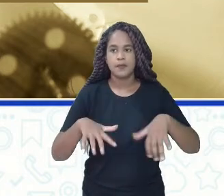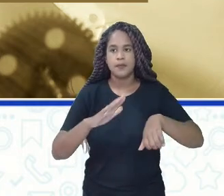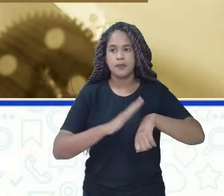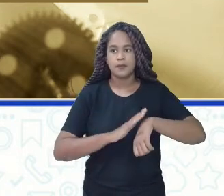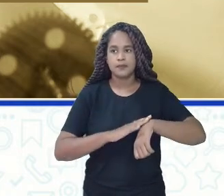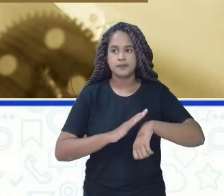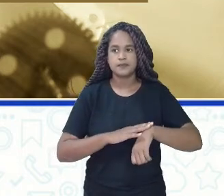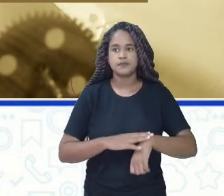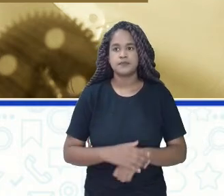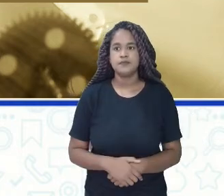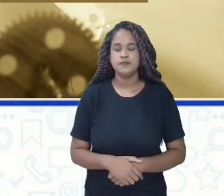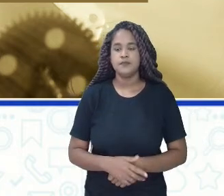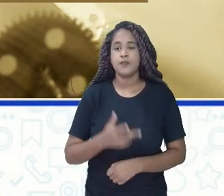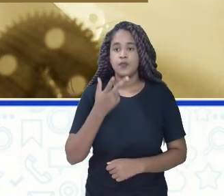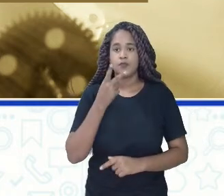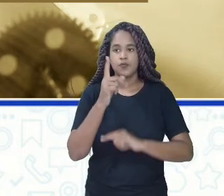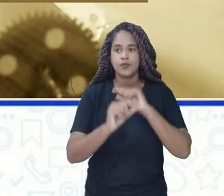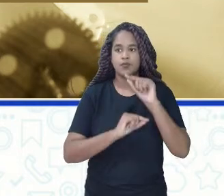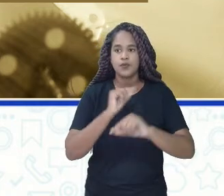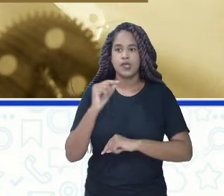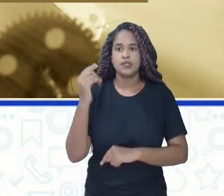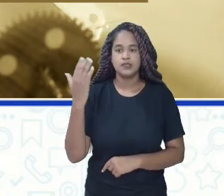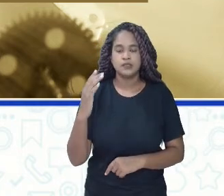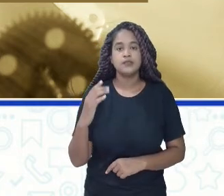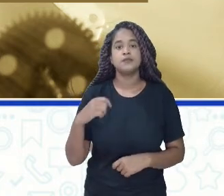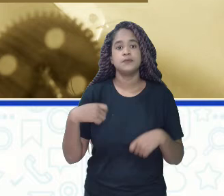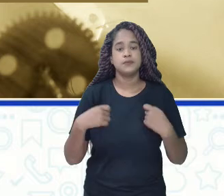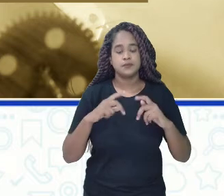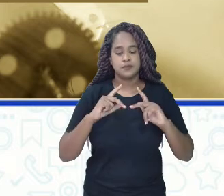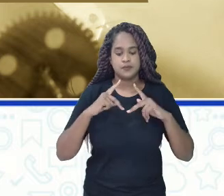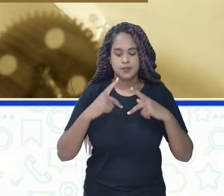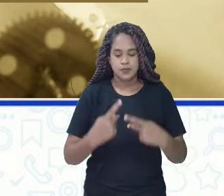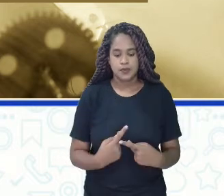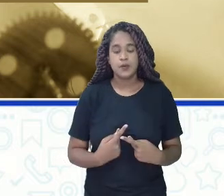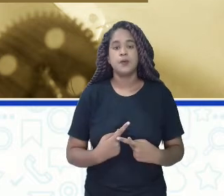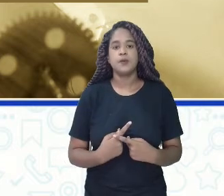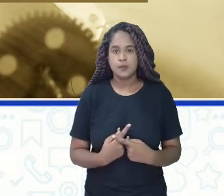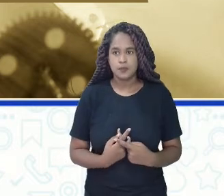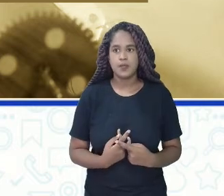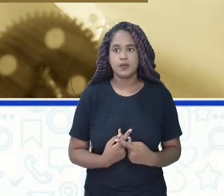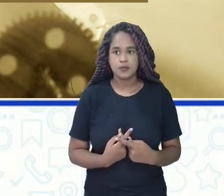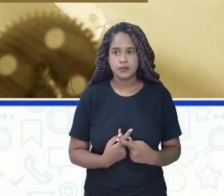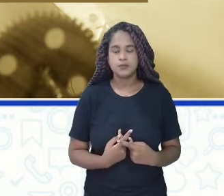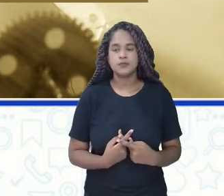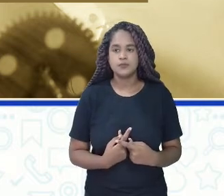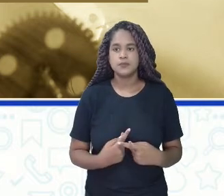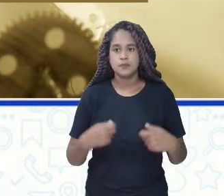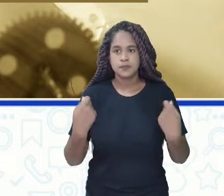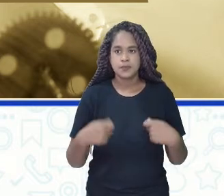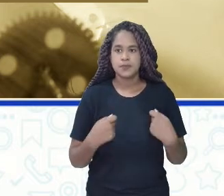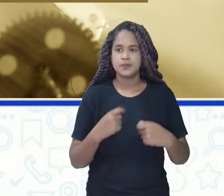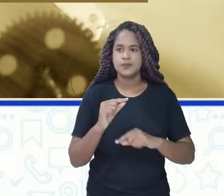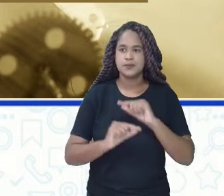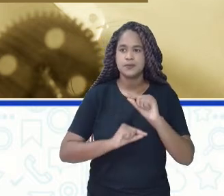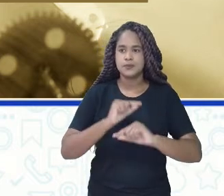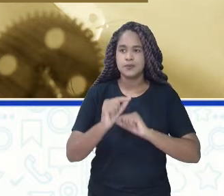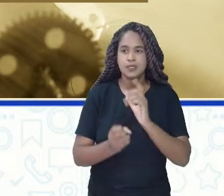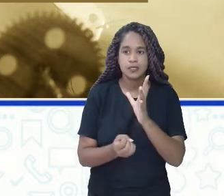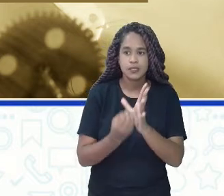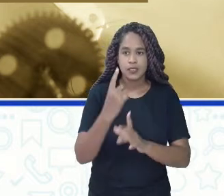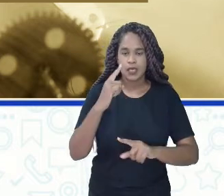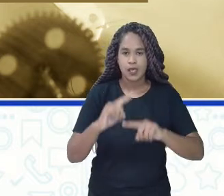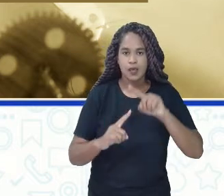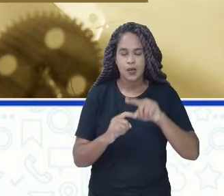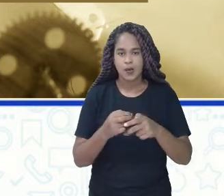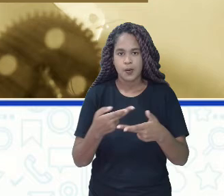ser humano vai precisar de um dispositivo que não apenas crie uma curva fechada do tipo tempo, como não cause danos ao